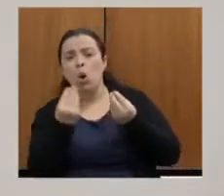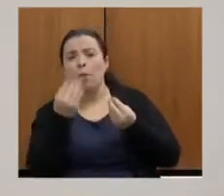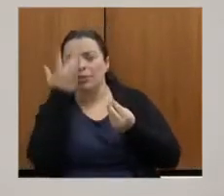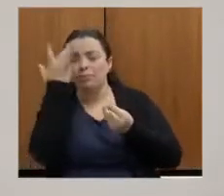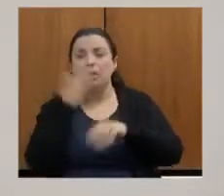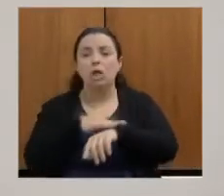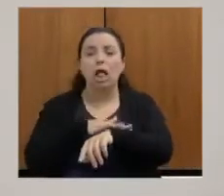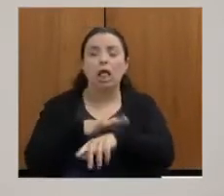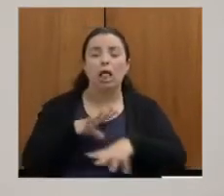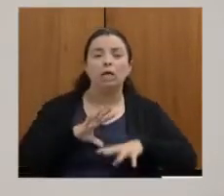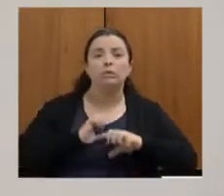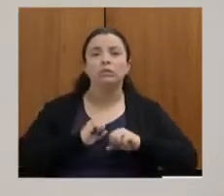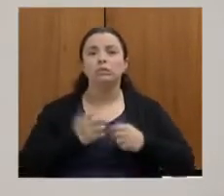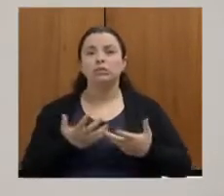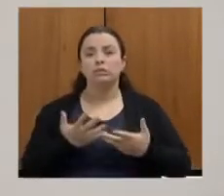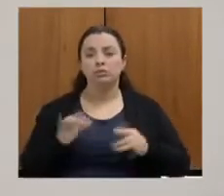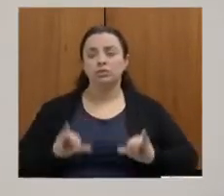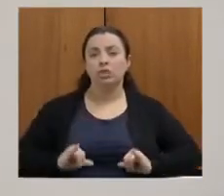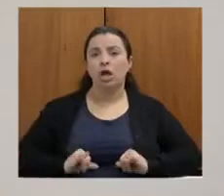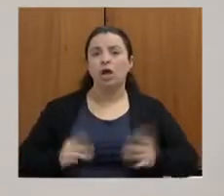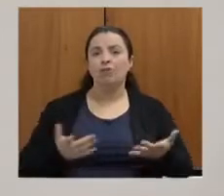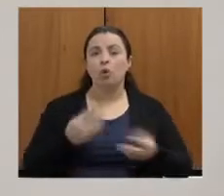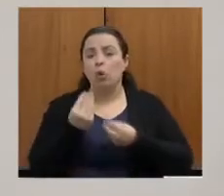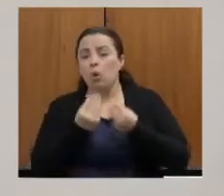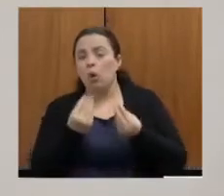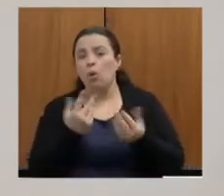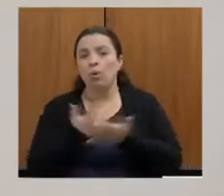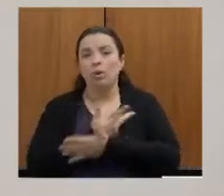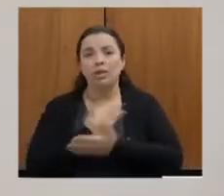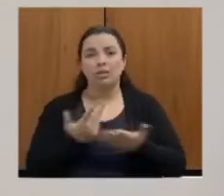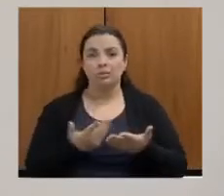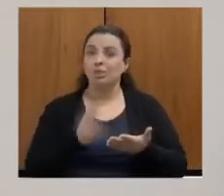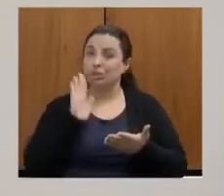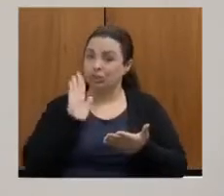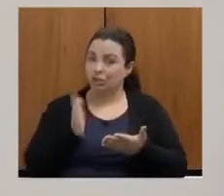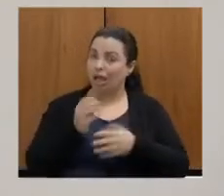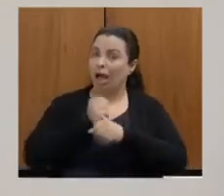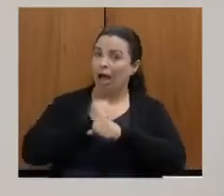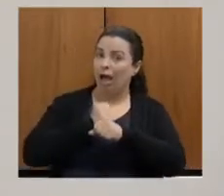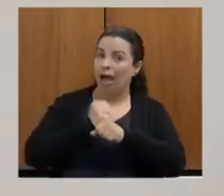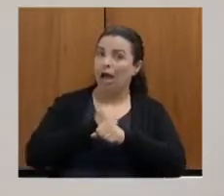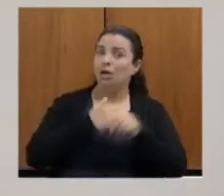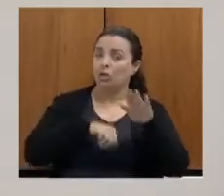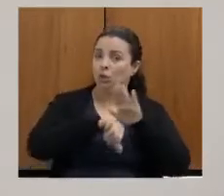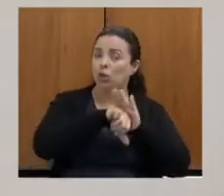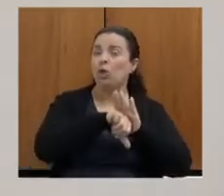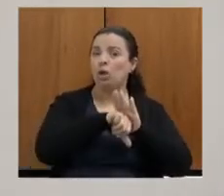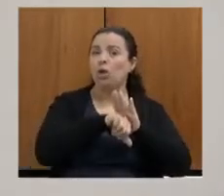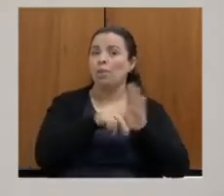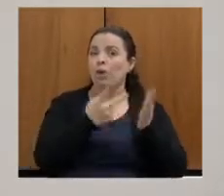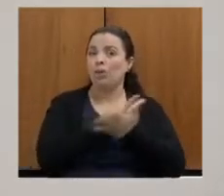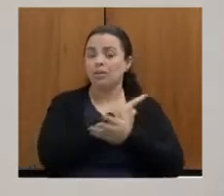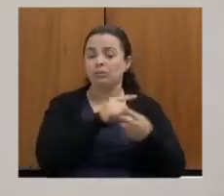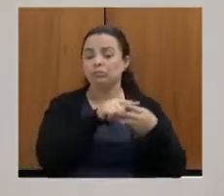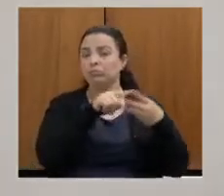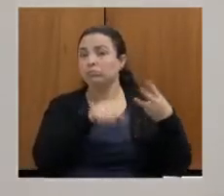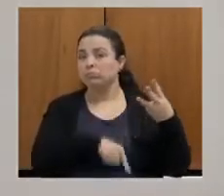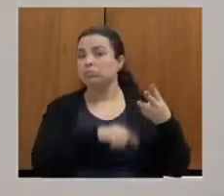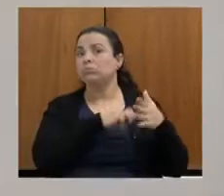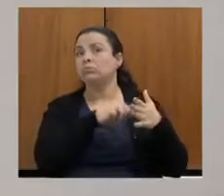persistem apesar do longo tempo do crime cometido e ali Samarco e bhp